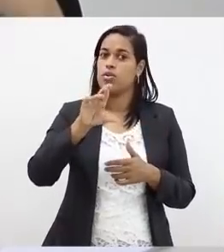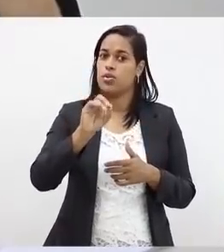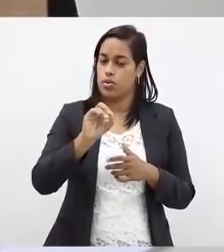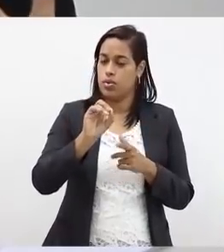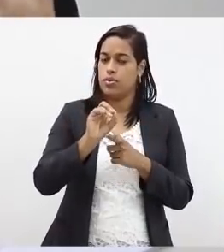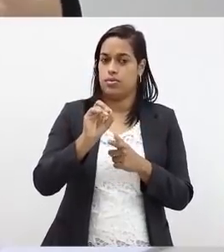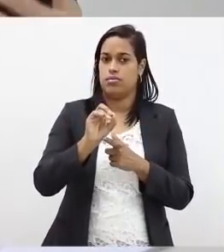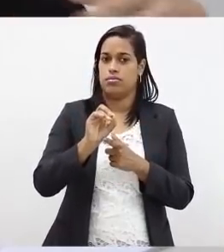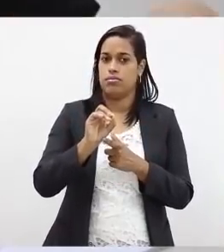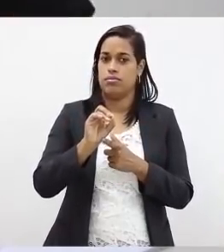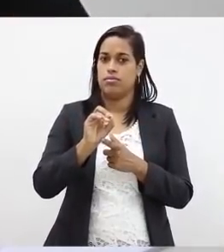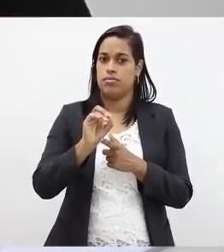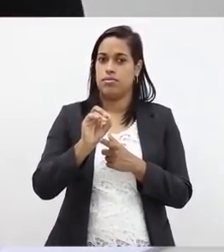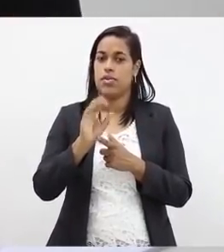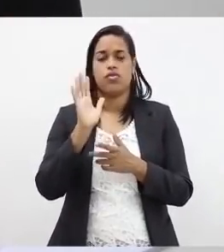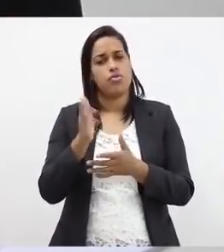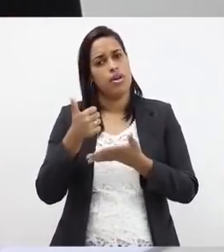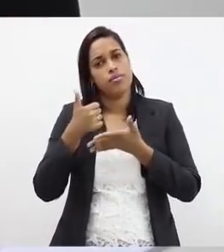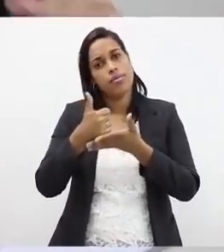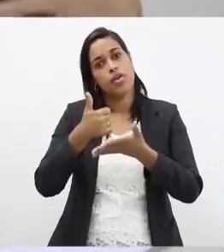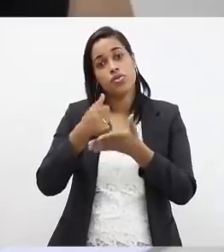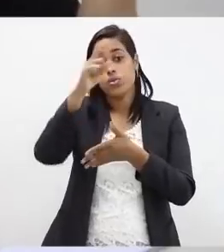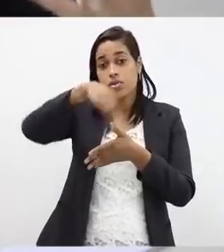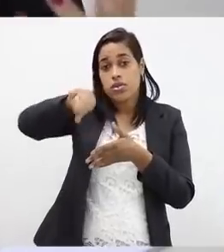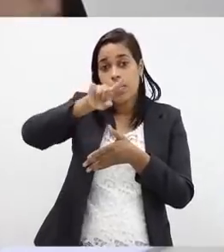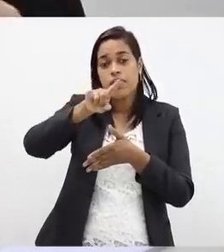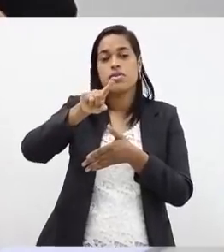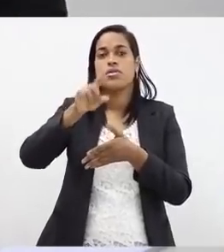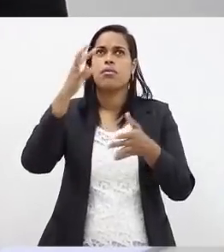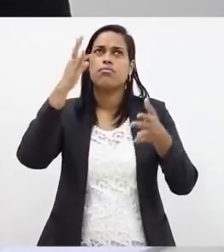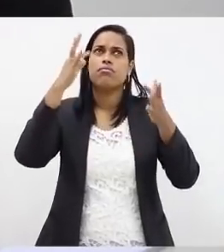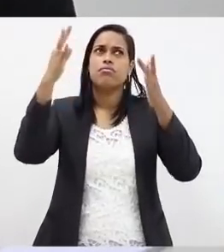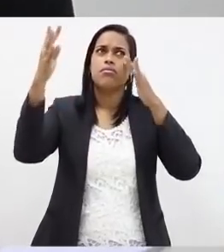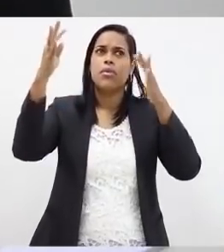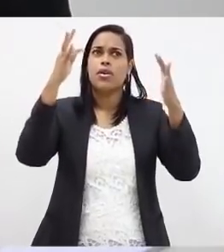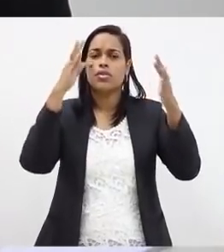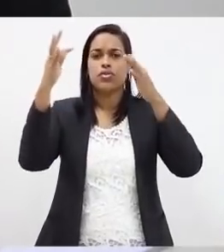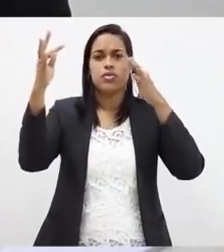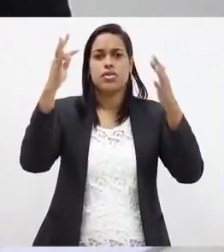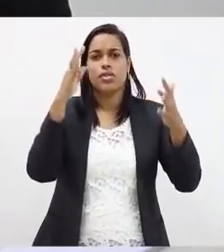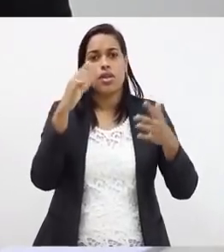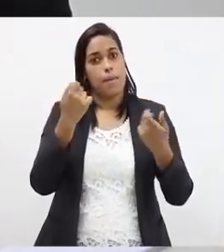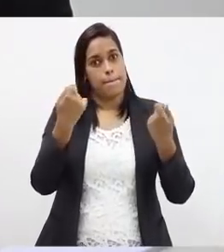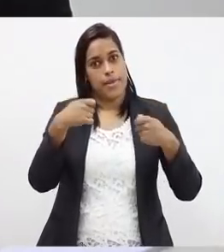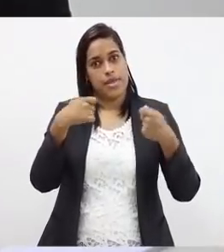algo que ajuda você na hora do traçado. Você já imaginar que eu vou ter que fazer